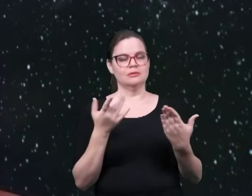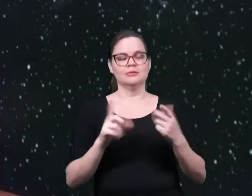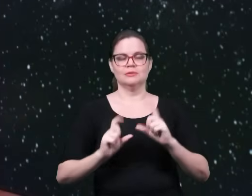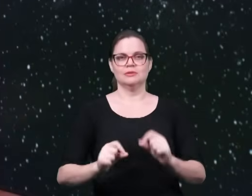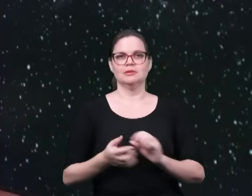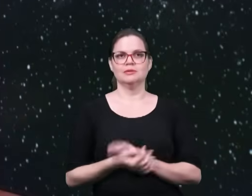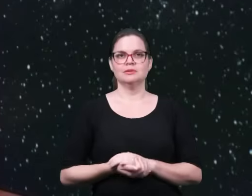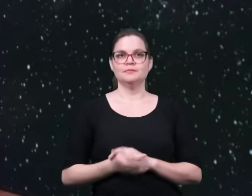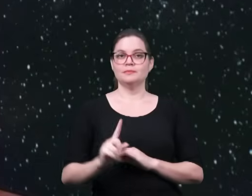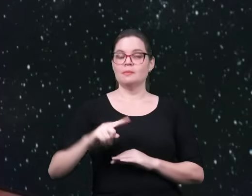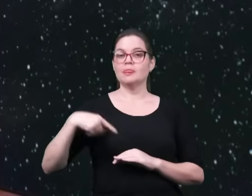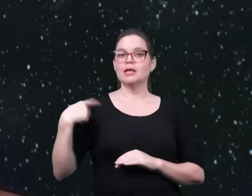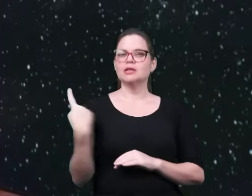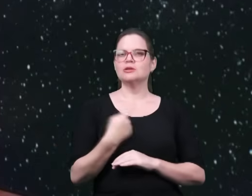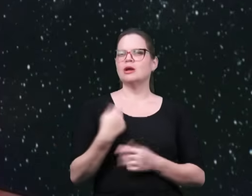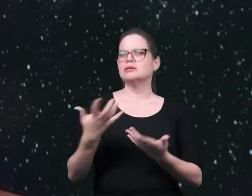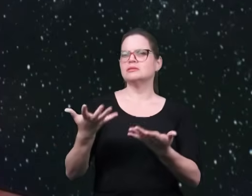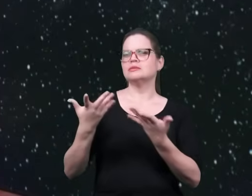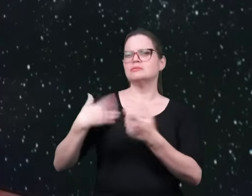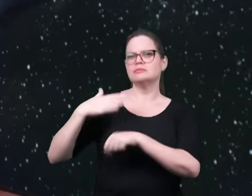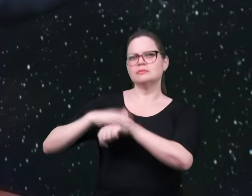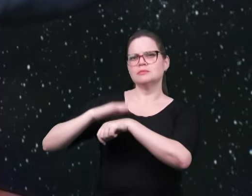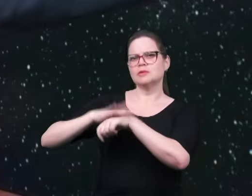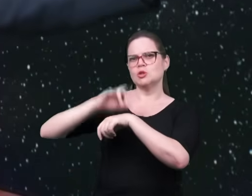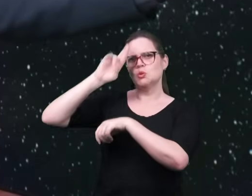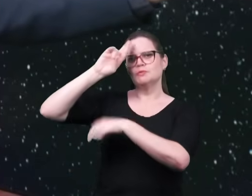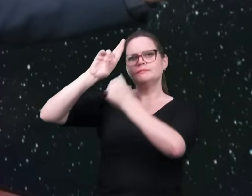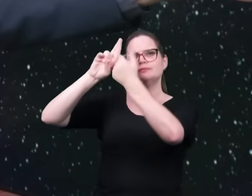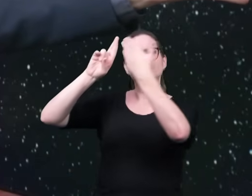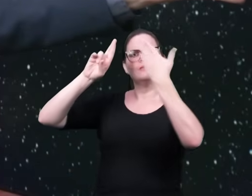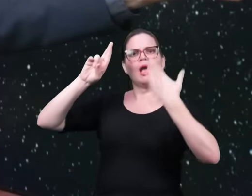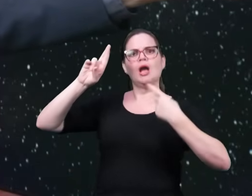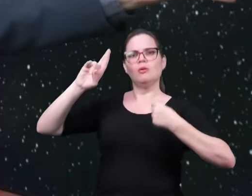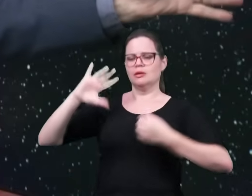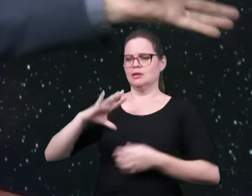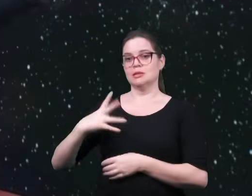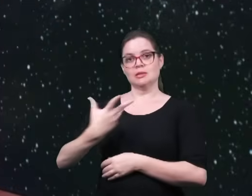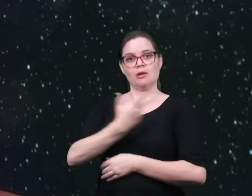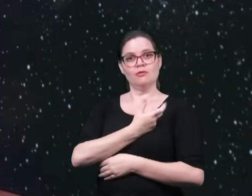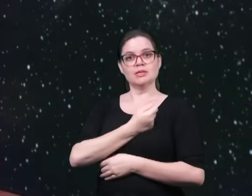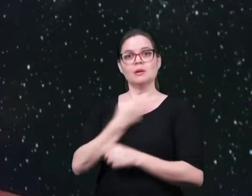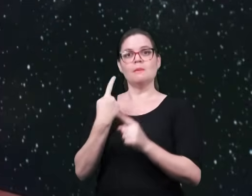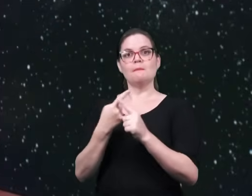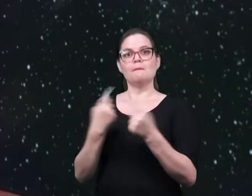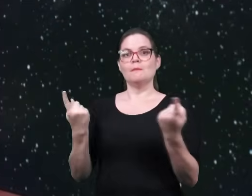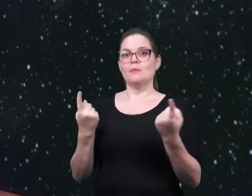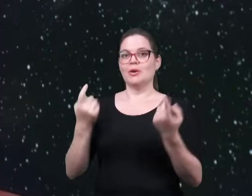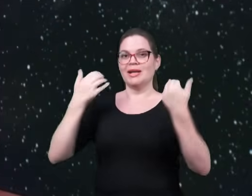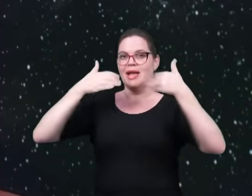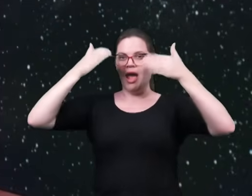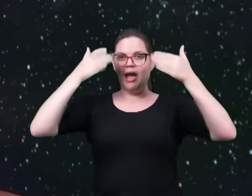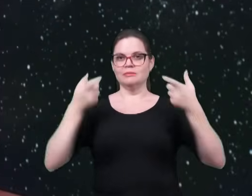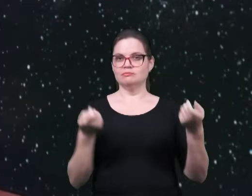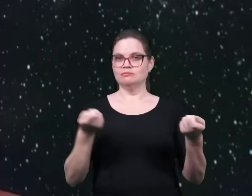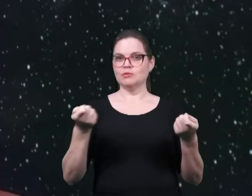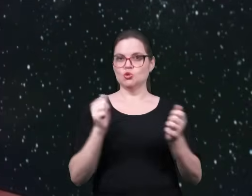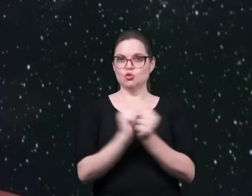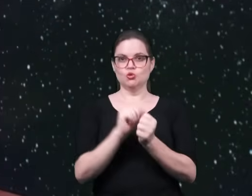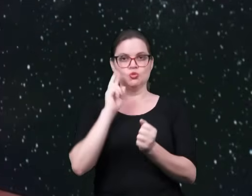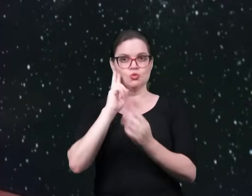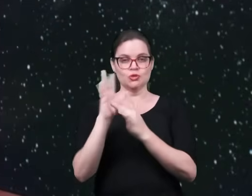o que nós queremos do Senhor é a salvação, é o reinar com o Senhor, é a vida eterna, é o